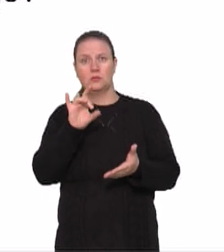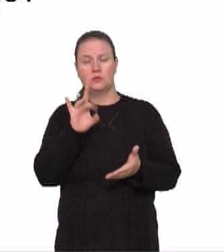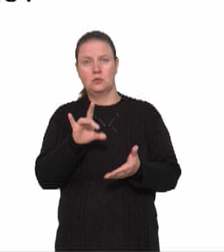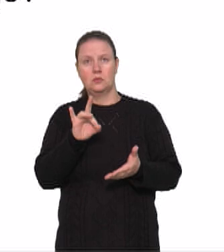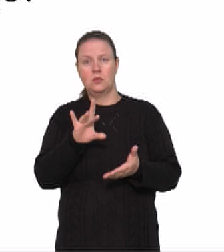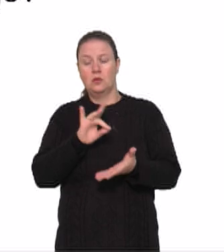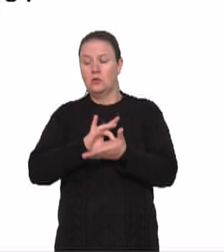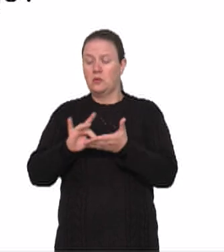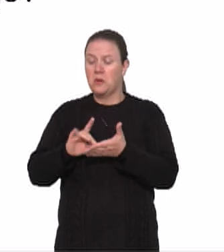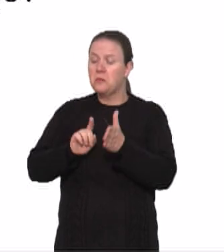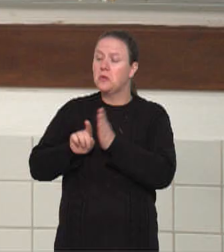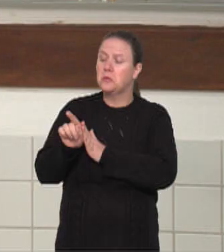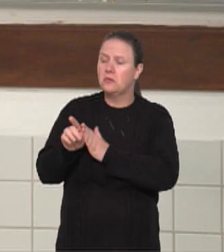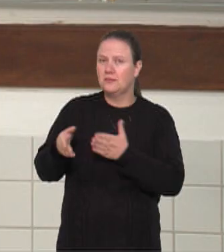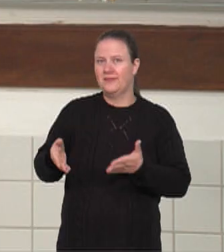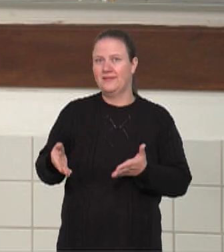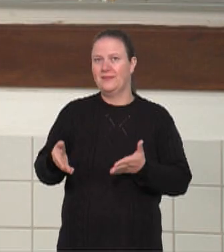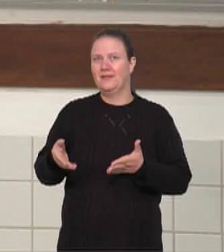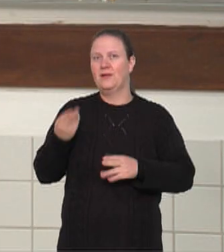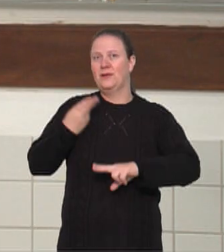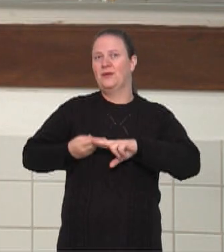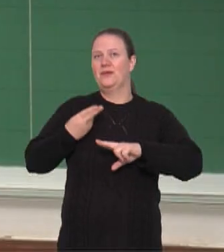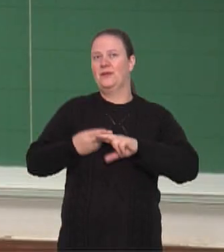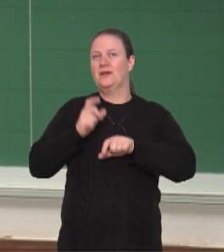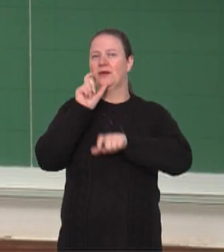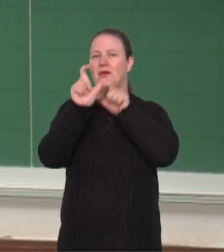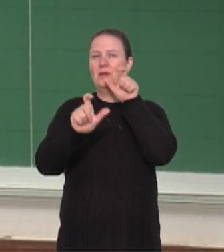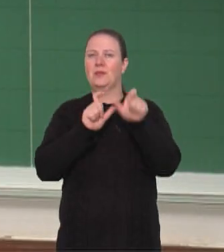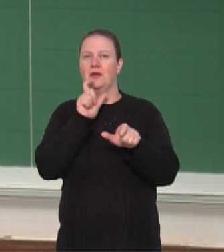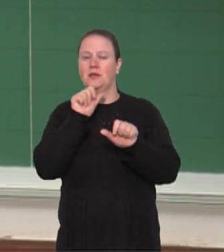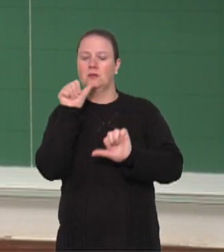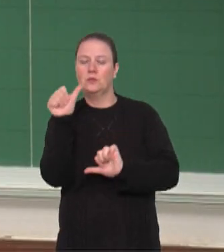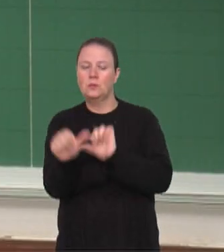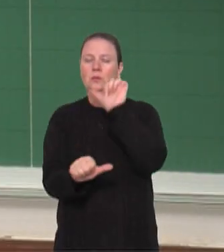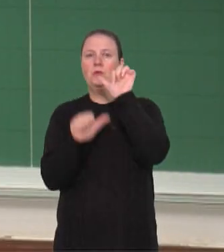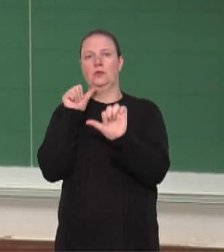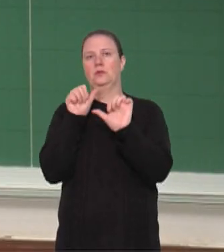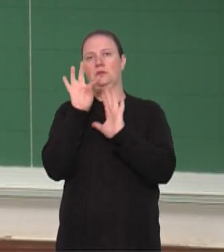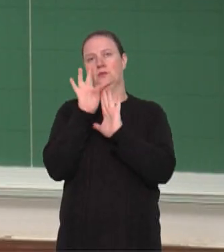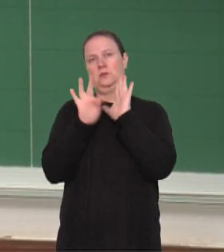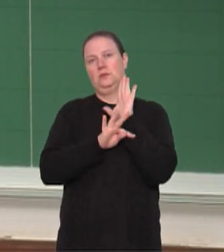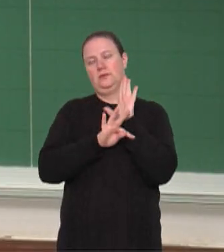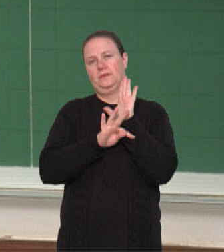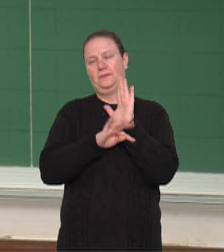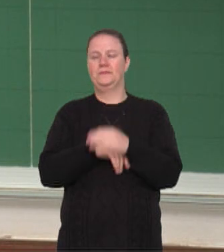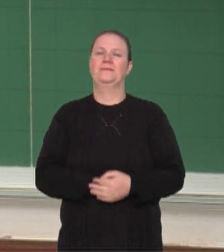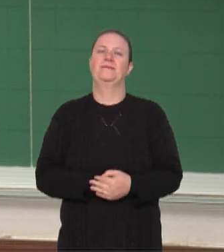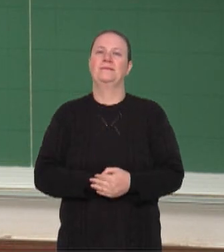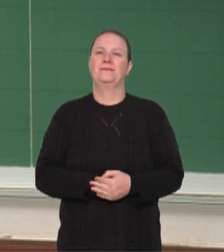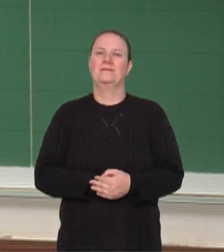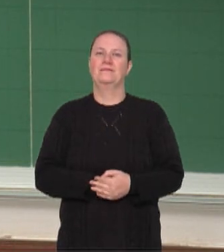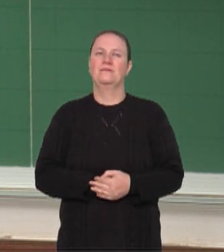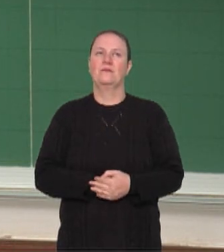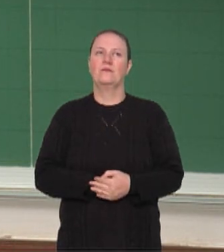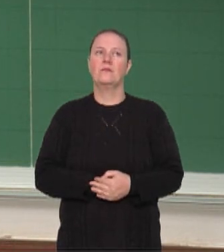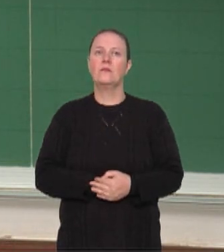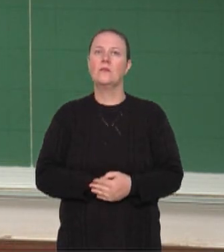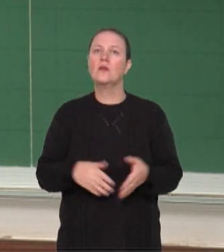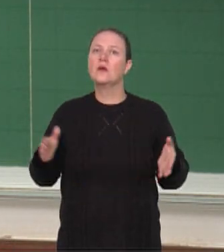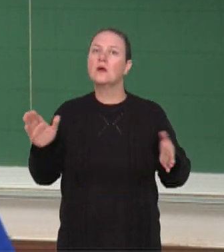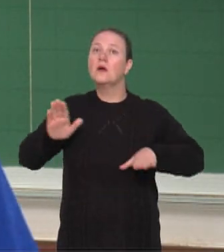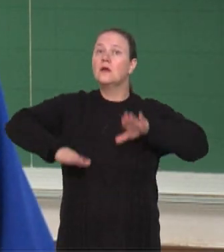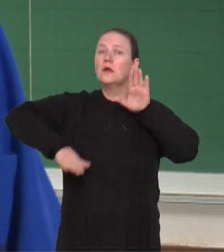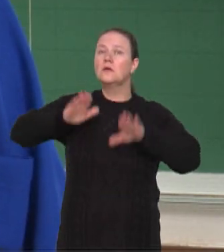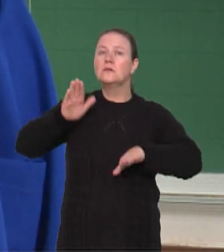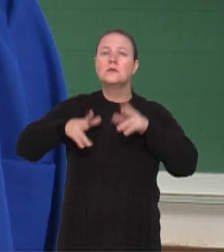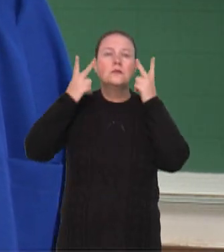seu inimigo. Utilizei essas palavras para fazer a transposição para o discurso indireto, certo? Então, às